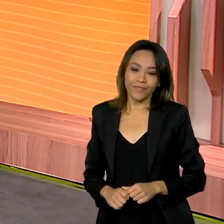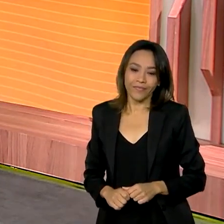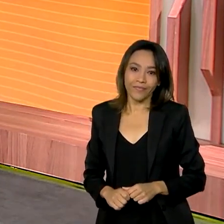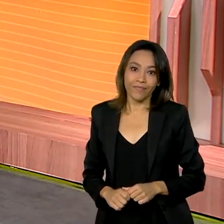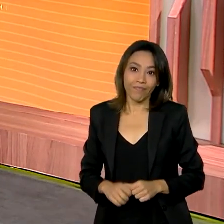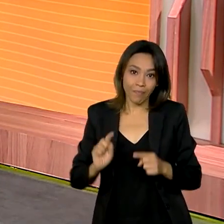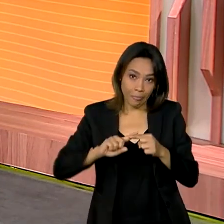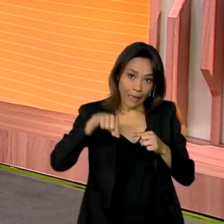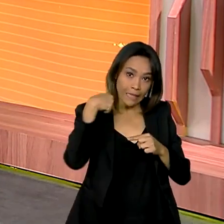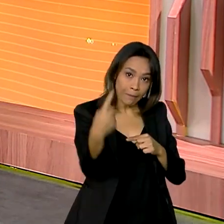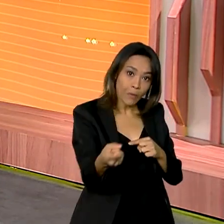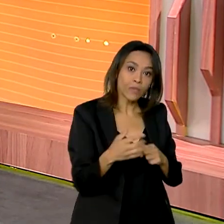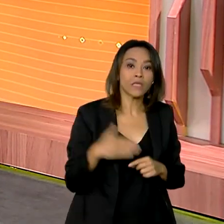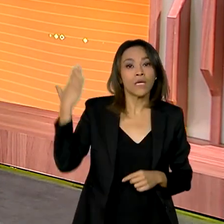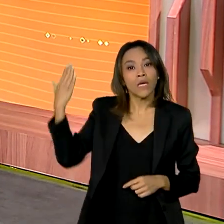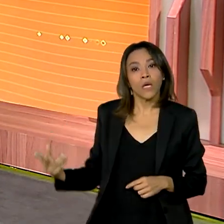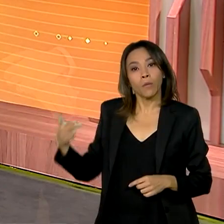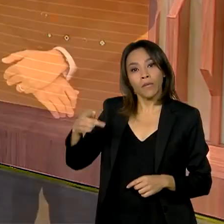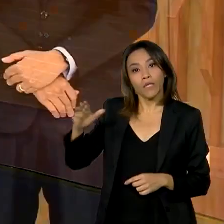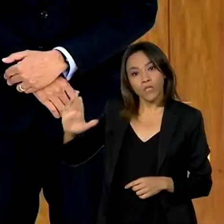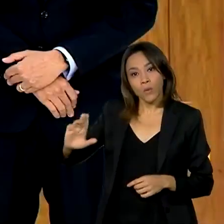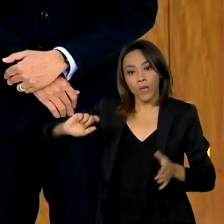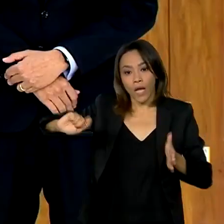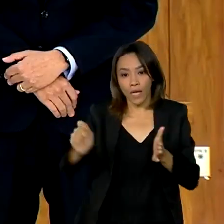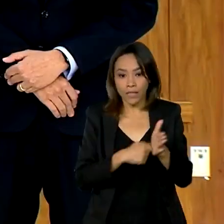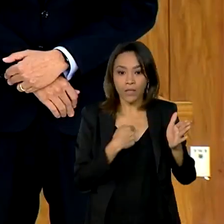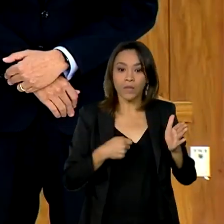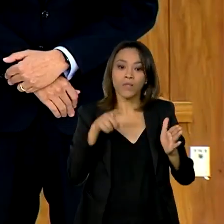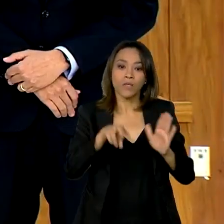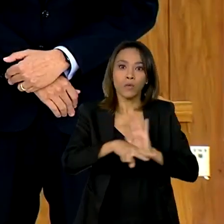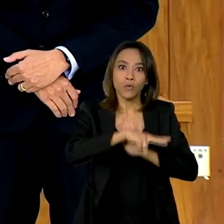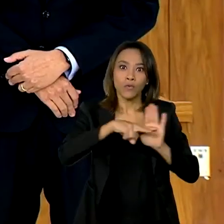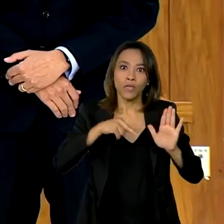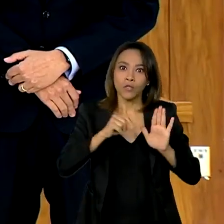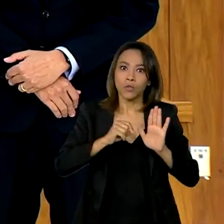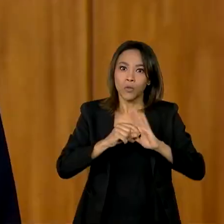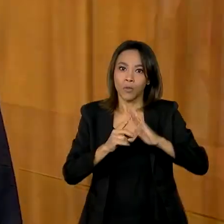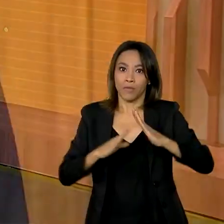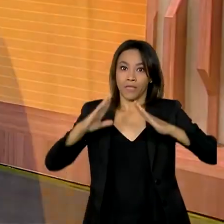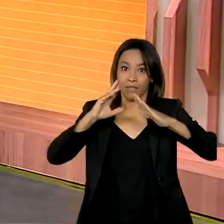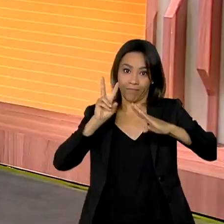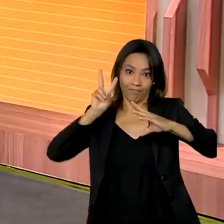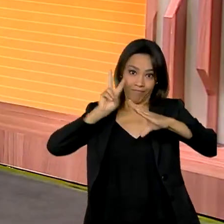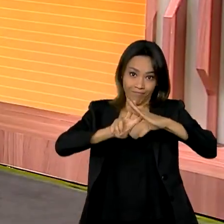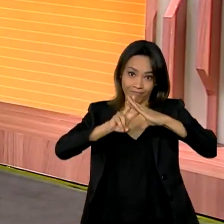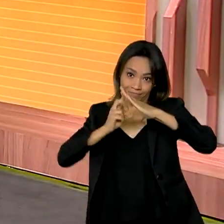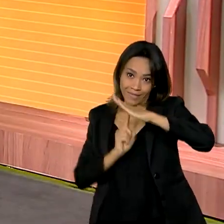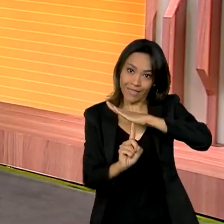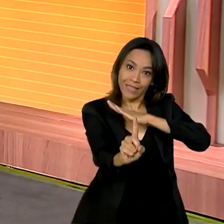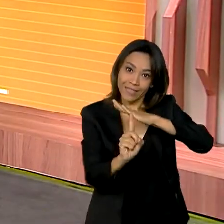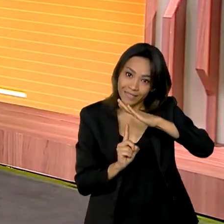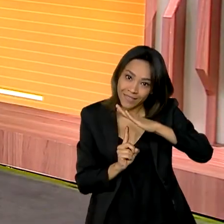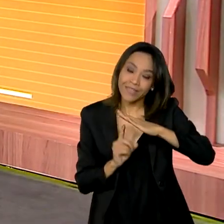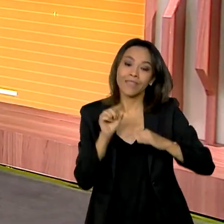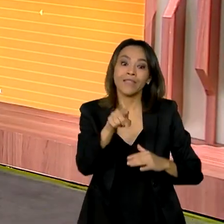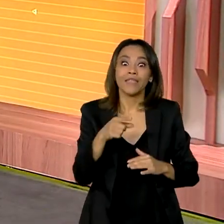A seguir, presidente Lula sanciona com veto lei das saidinhas. E safra de grãos deve